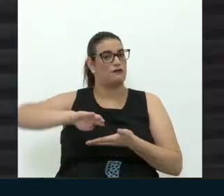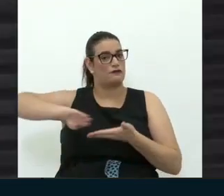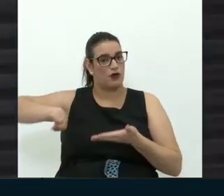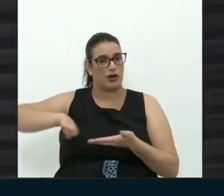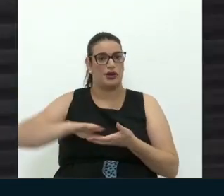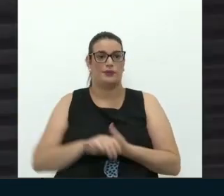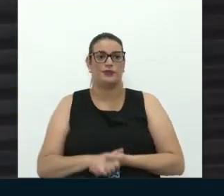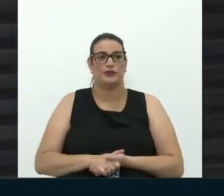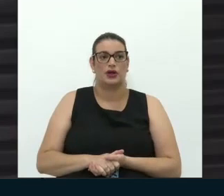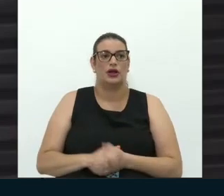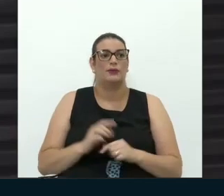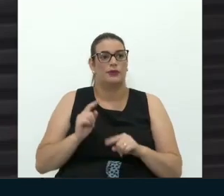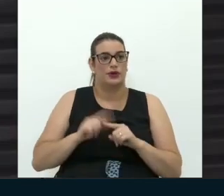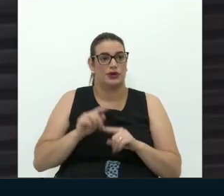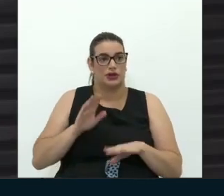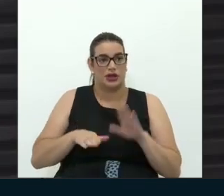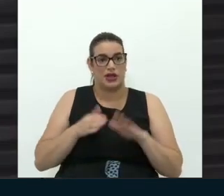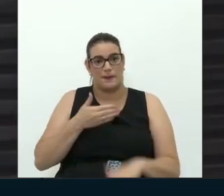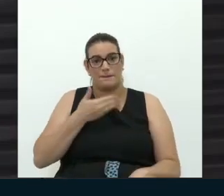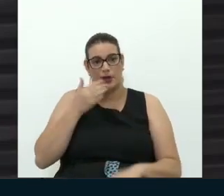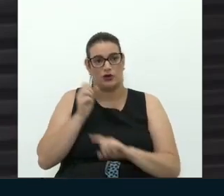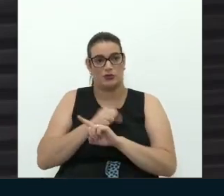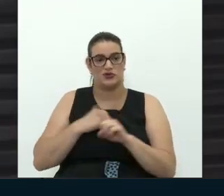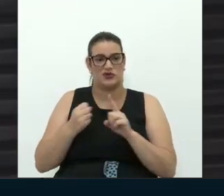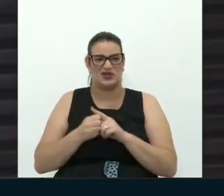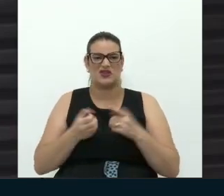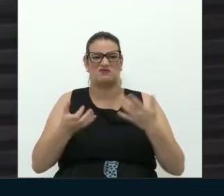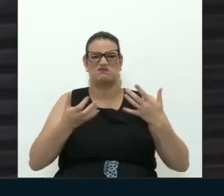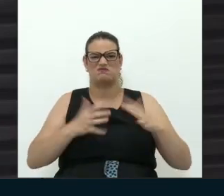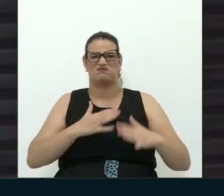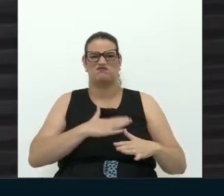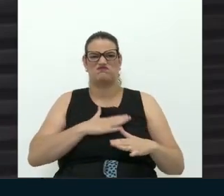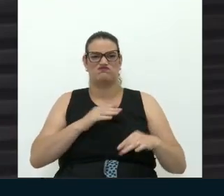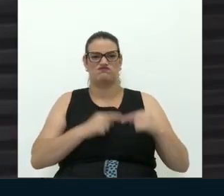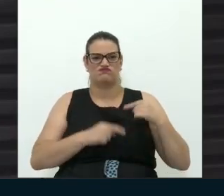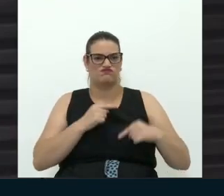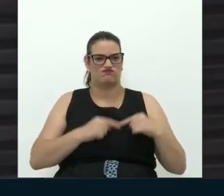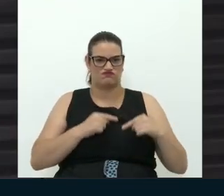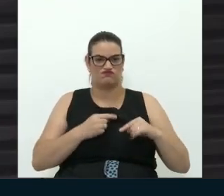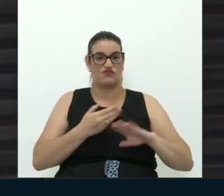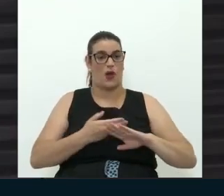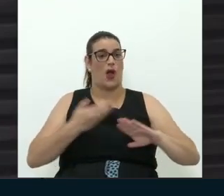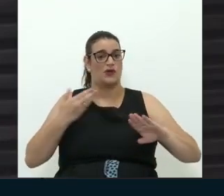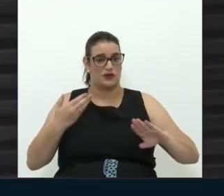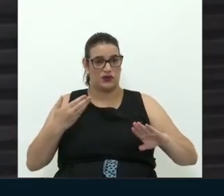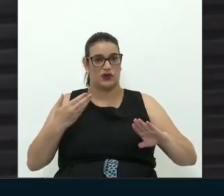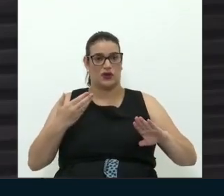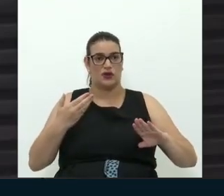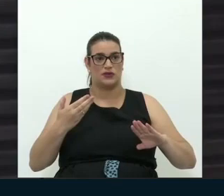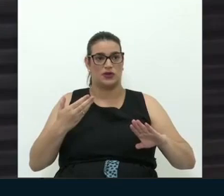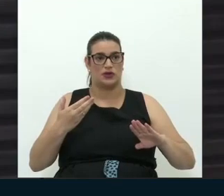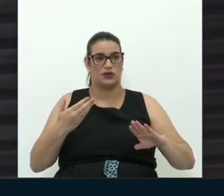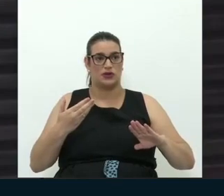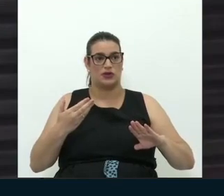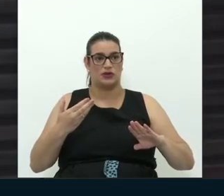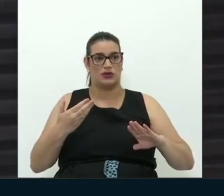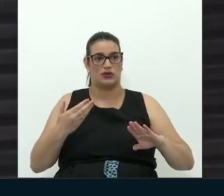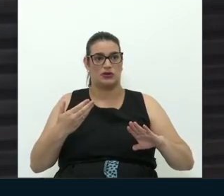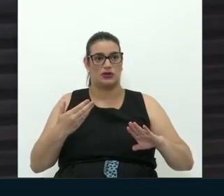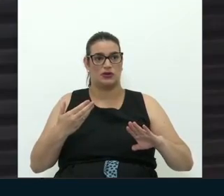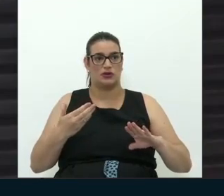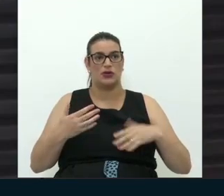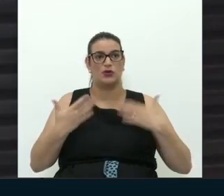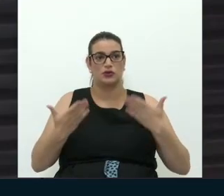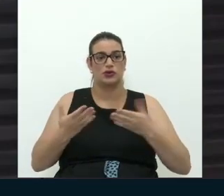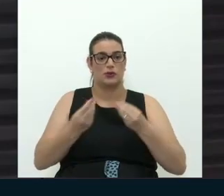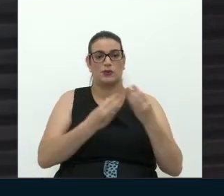melhor ter uma sociedade apática do ponto de vista político e também afastada da política do que